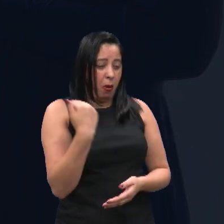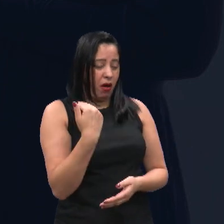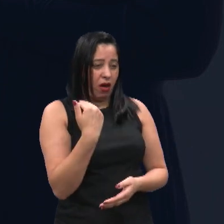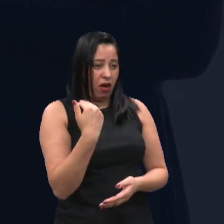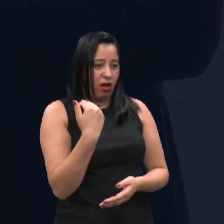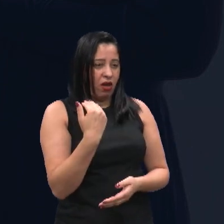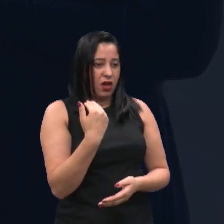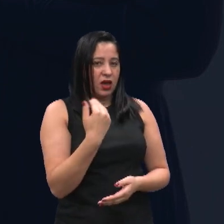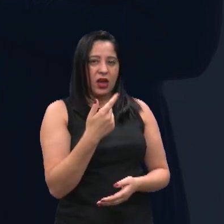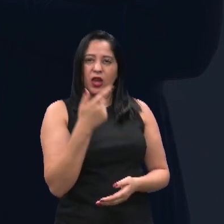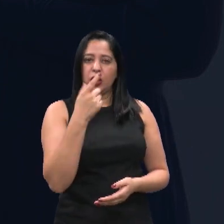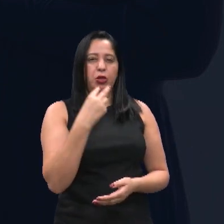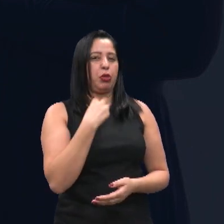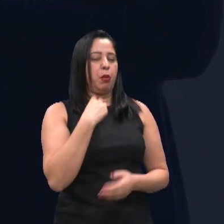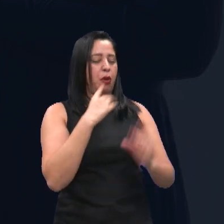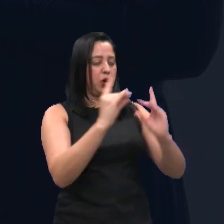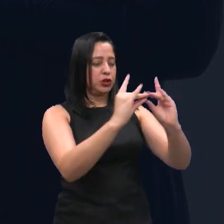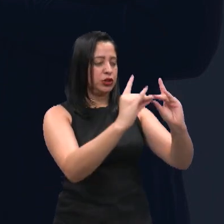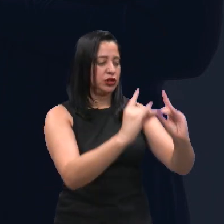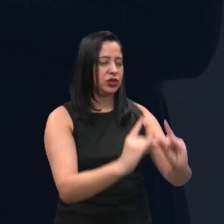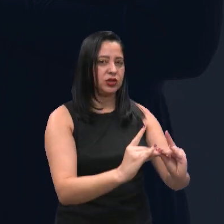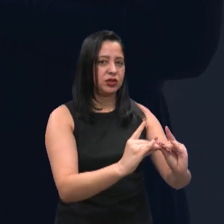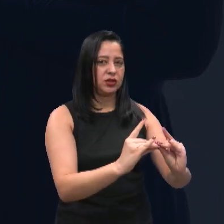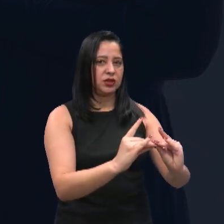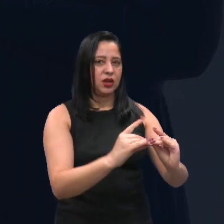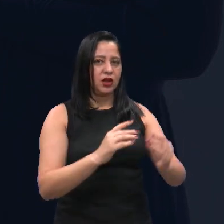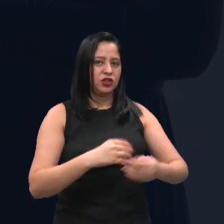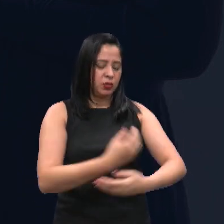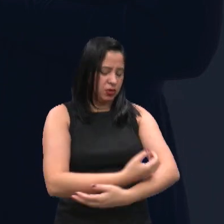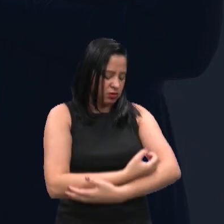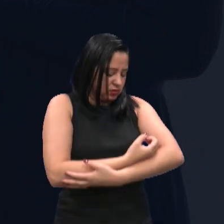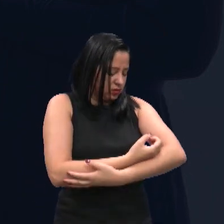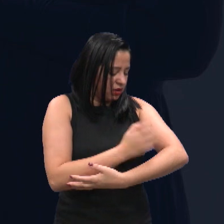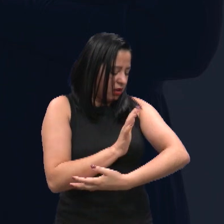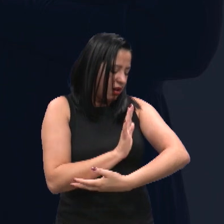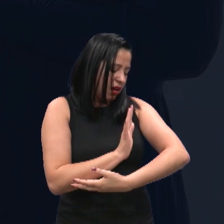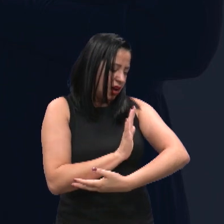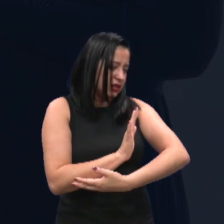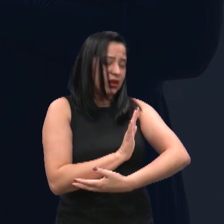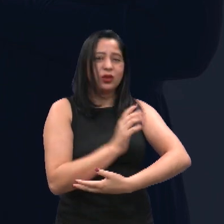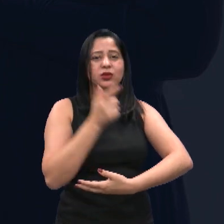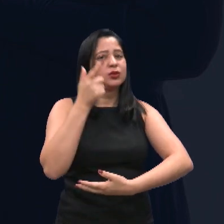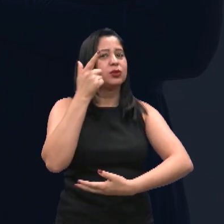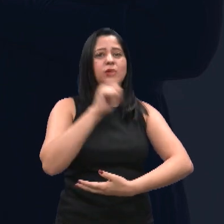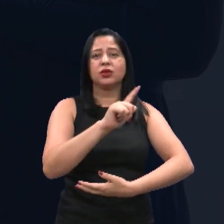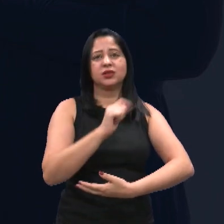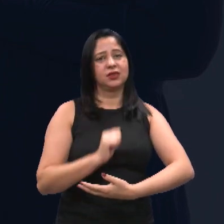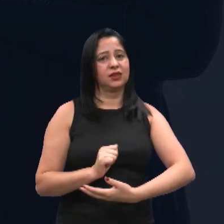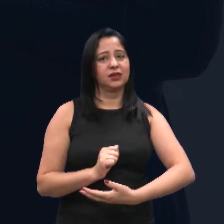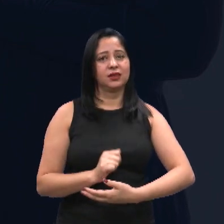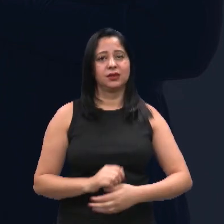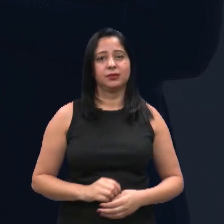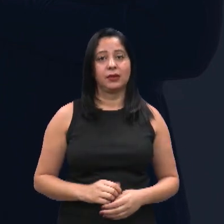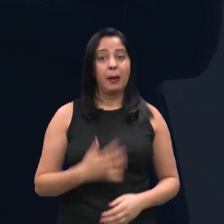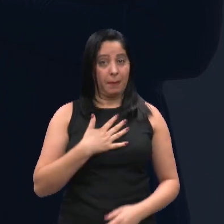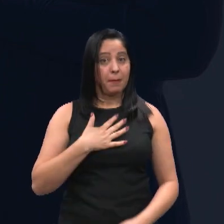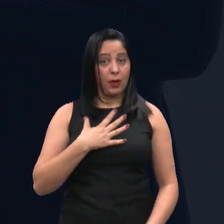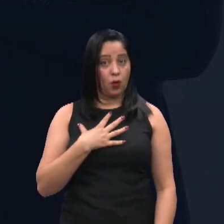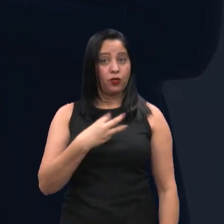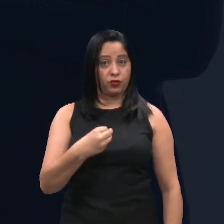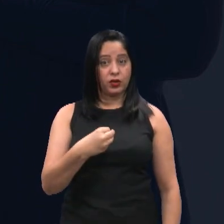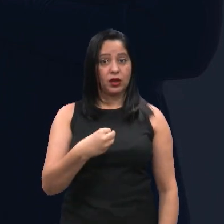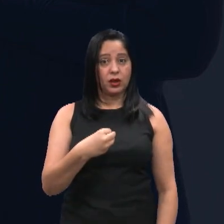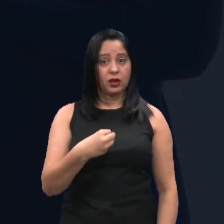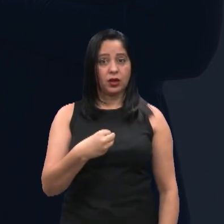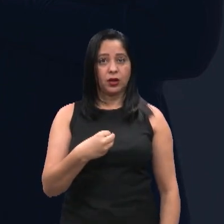última vez, não poder dizer adeus, não poder dizer vá em paz, meu amor. O meu filho partiu com